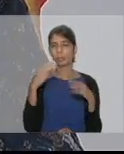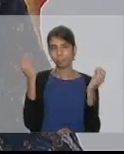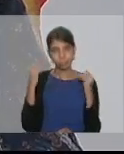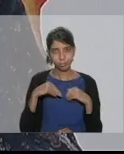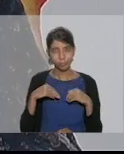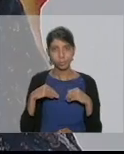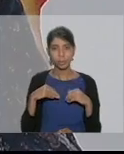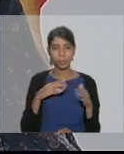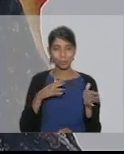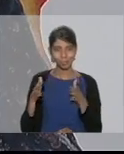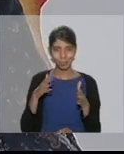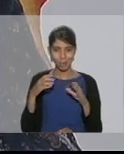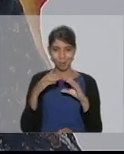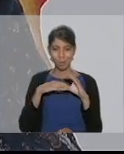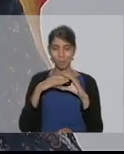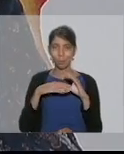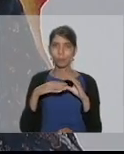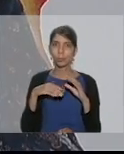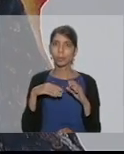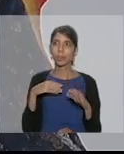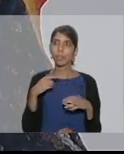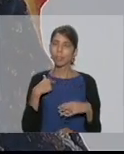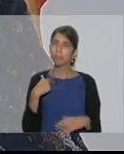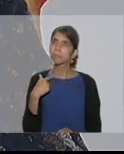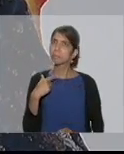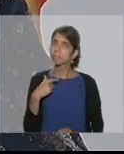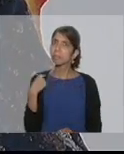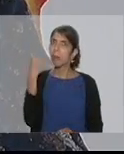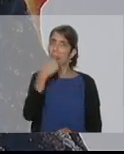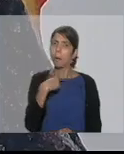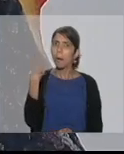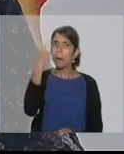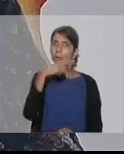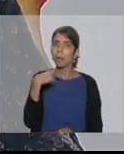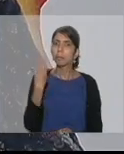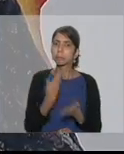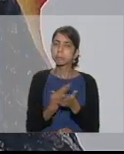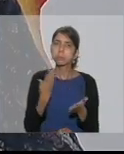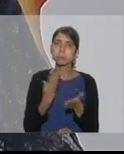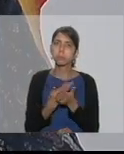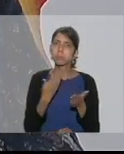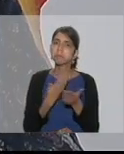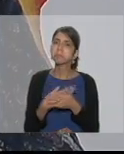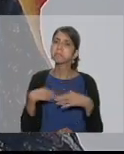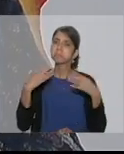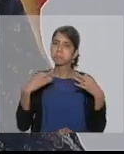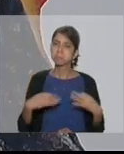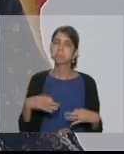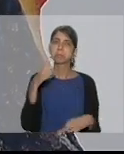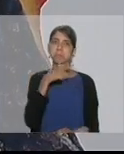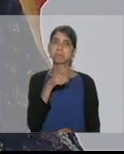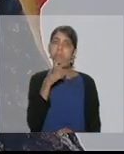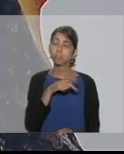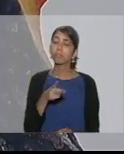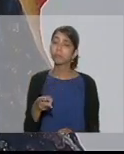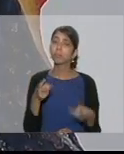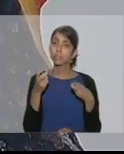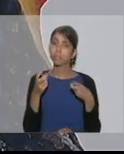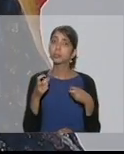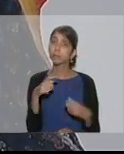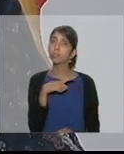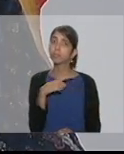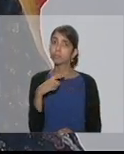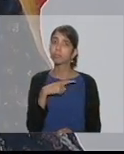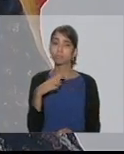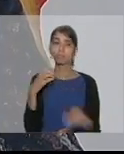desisti, né? No período do concurso público, eu percebi, gente, eu fico horas estudando direitinho ali. E eu percebi que eu realmente